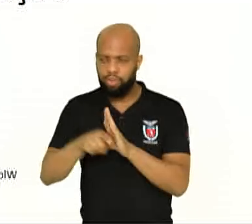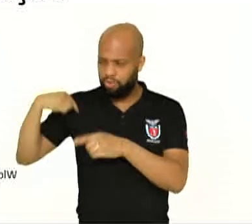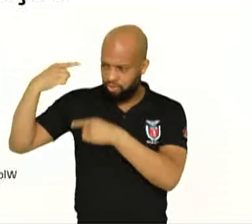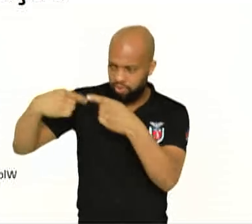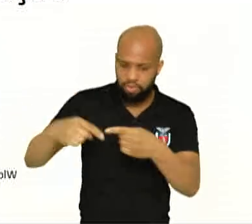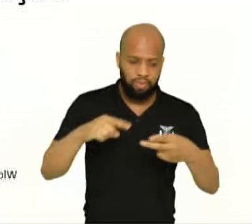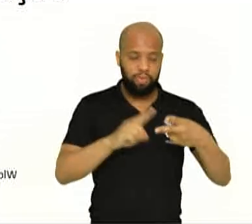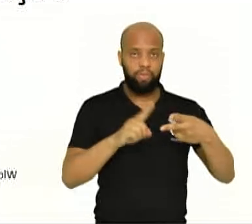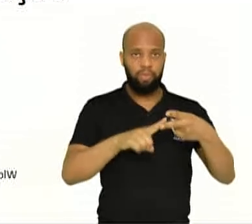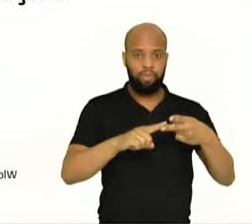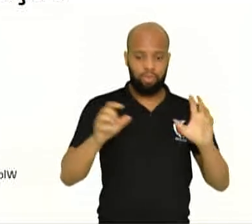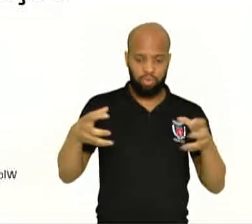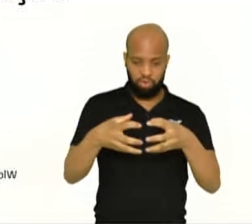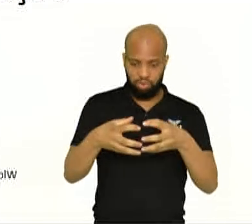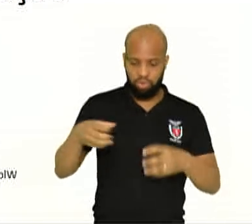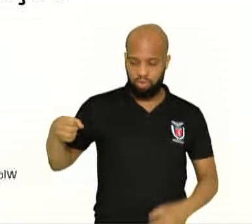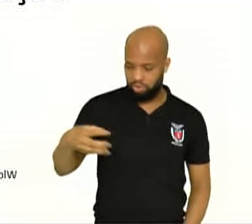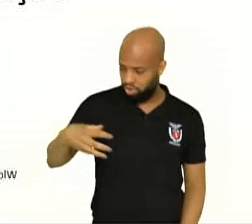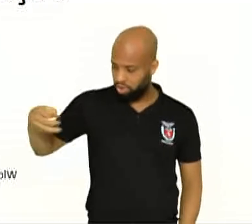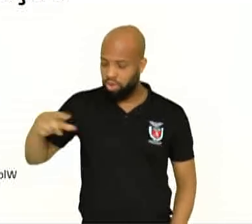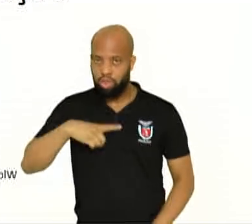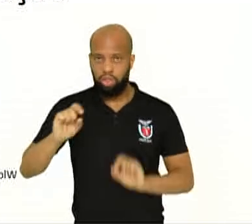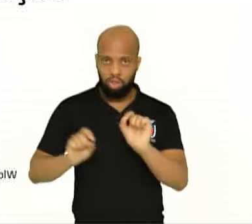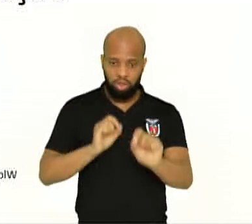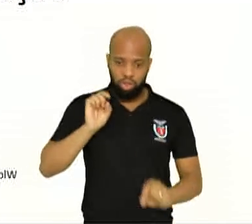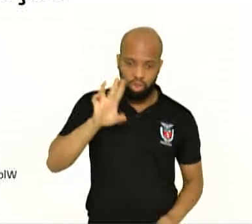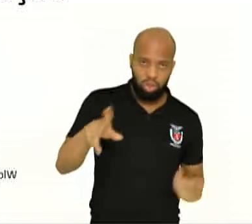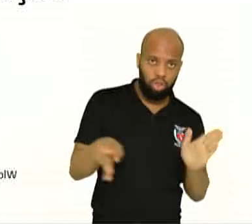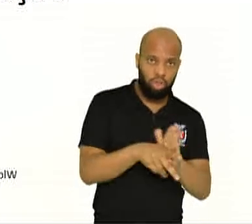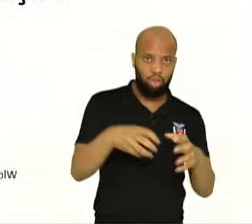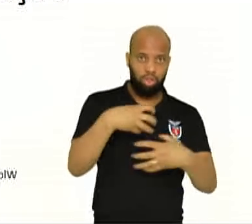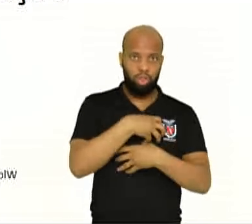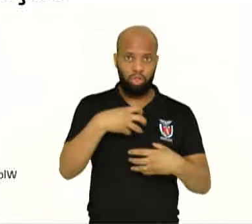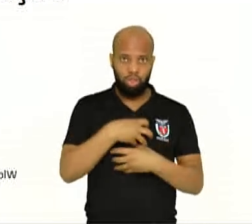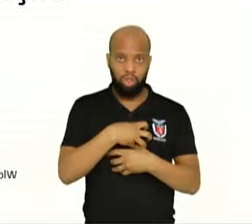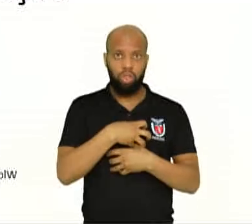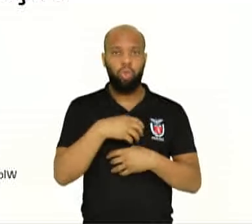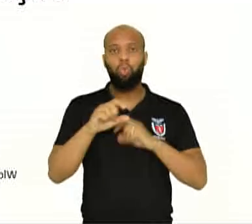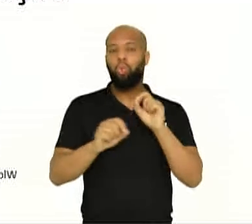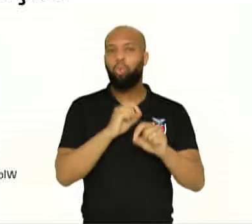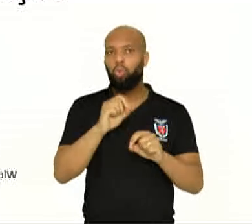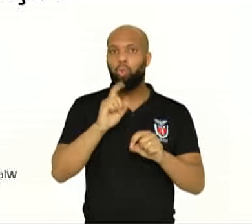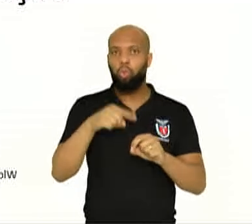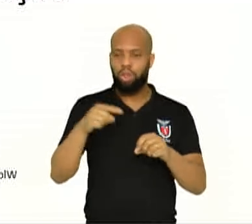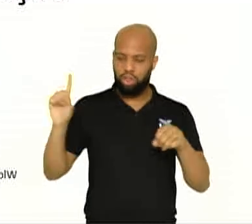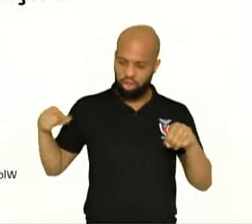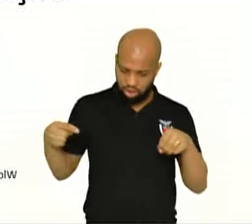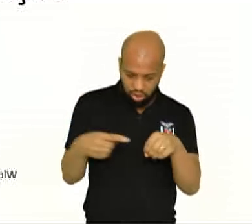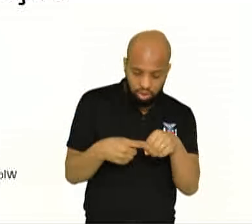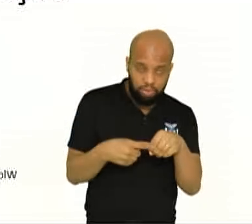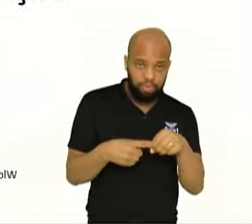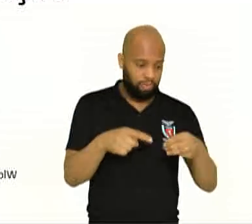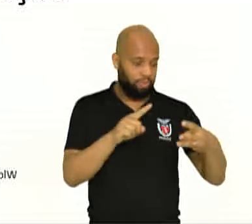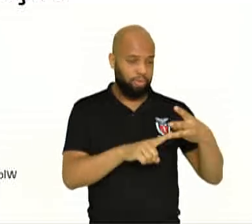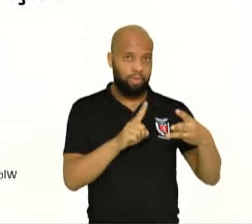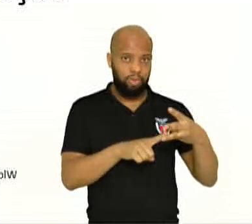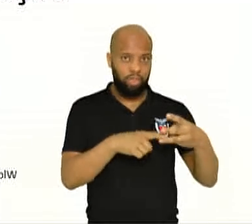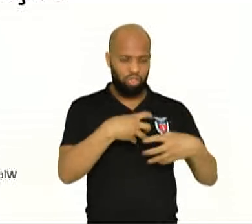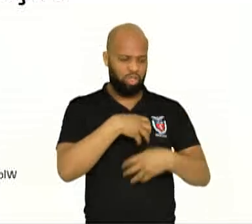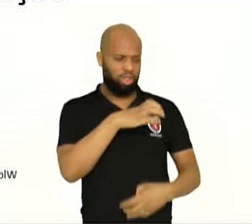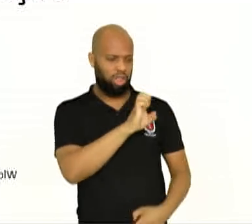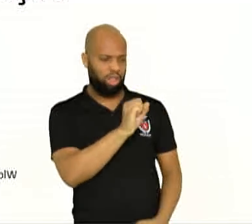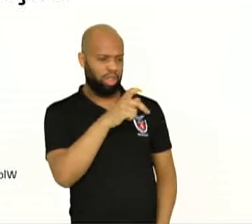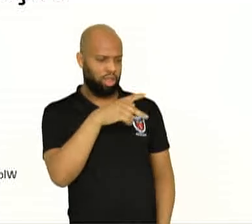Letra B, quinidário que apresenta exclusivamente reprodução sexuada? Letra C, espongiário